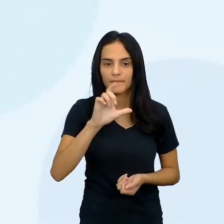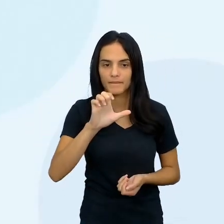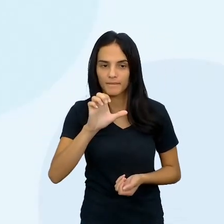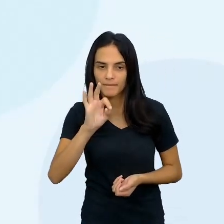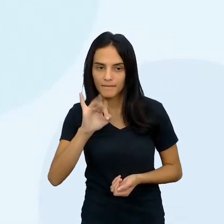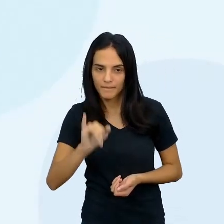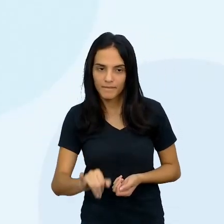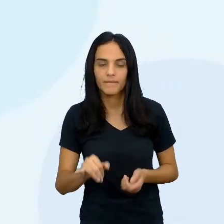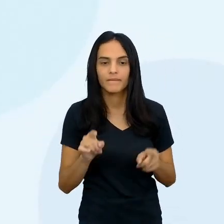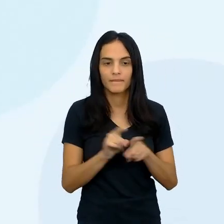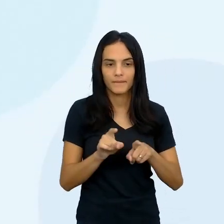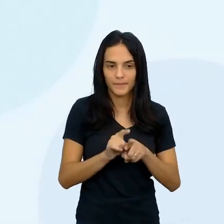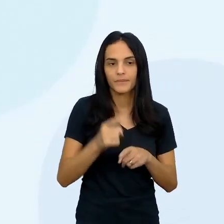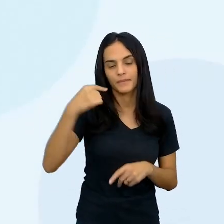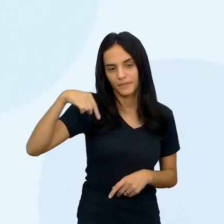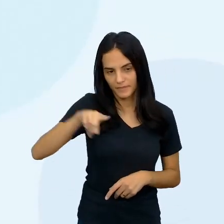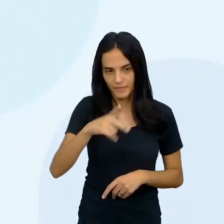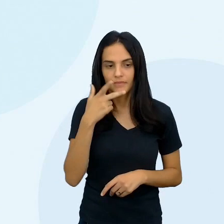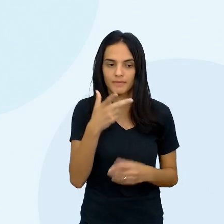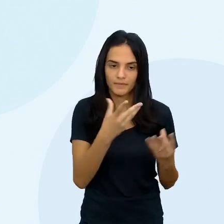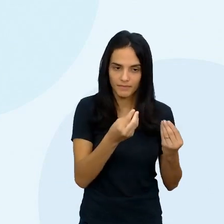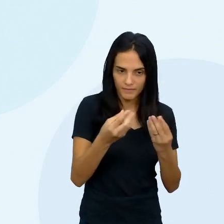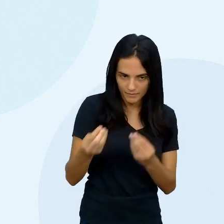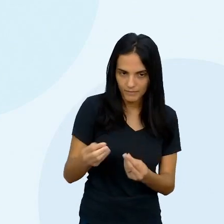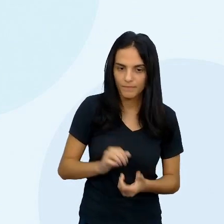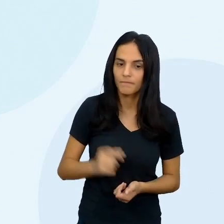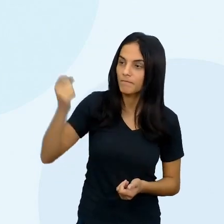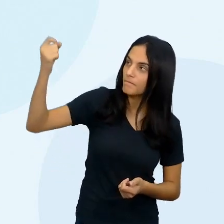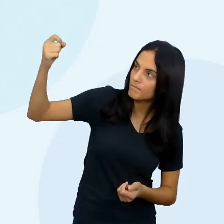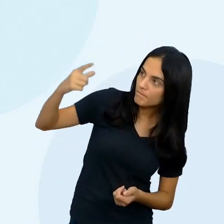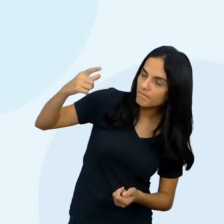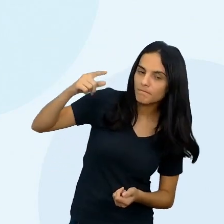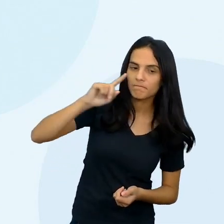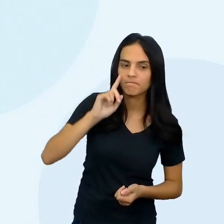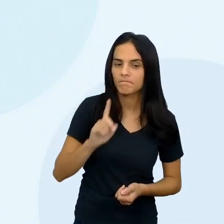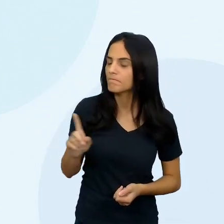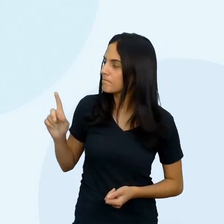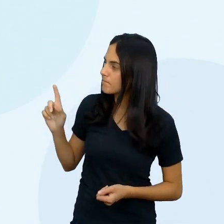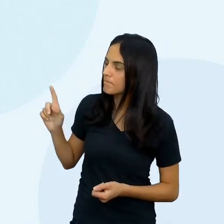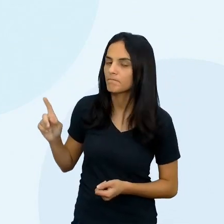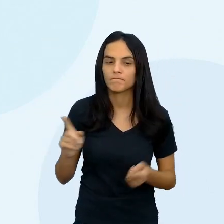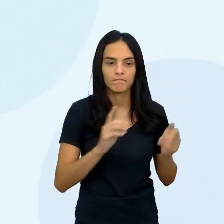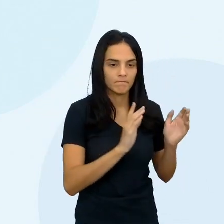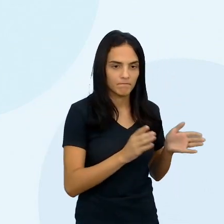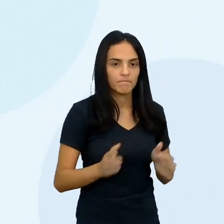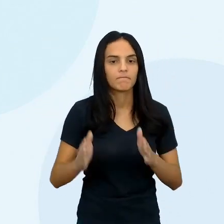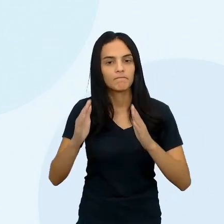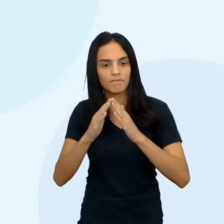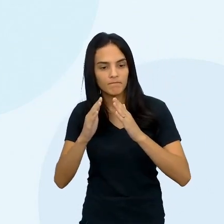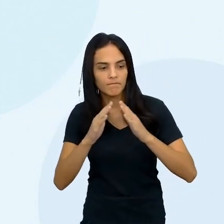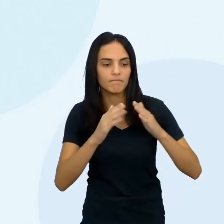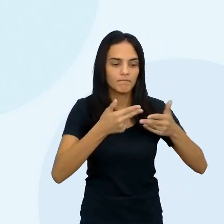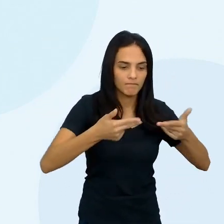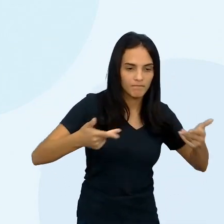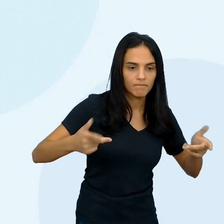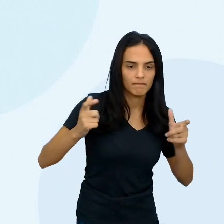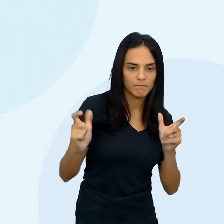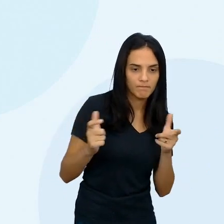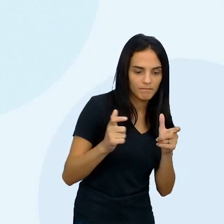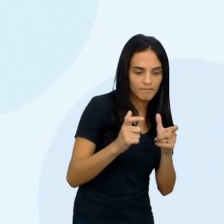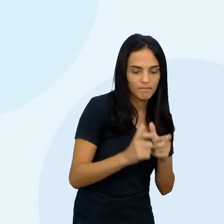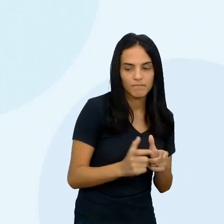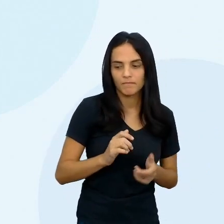a lâmpada de Moser, que nós já falamos bastante, né, Kimie? Então, essa etapa, com a casa elaborada, em tamanho